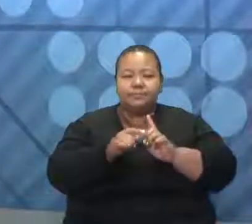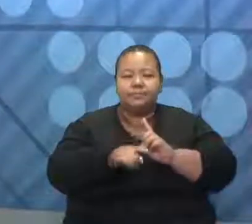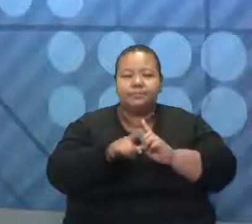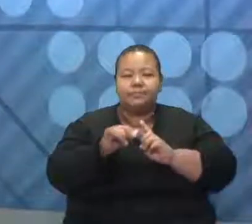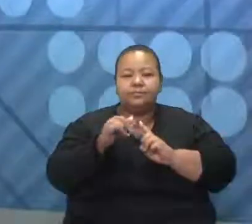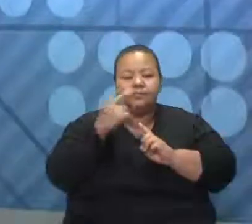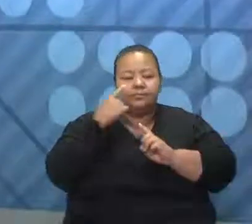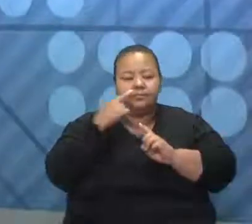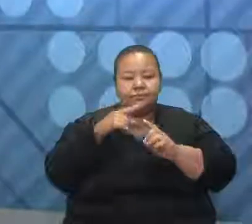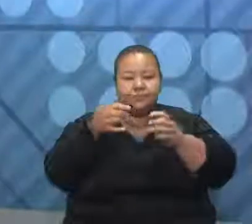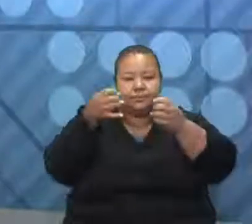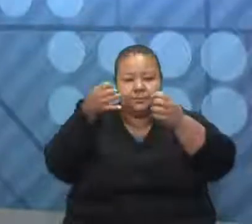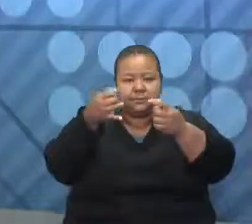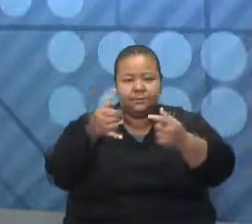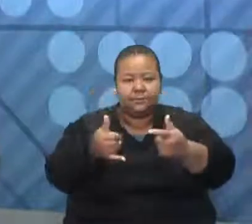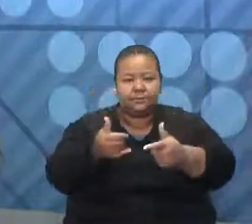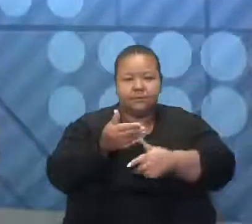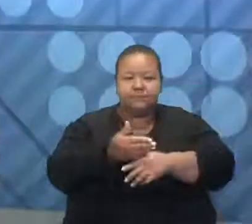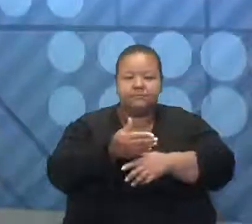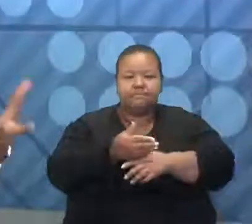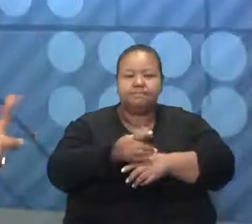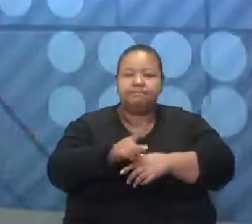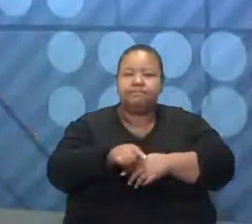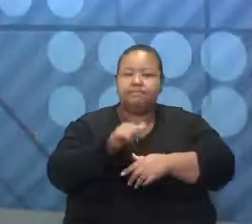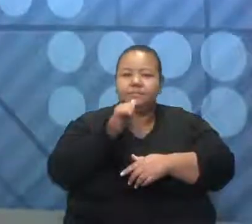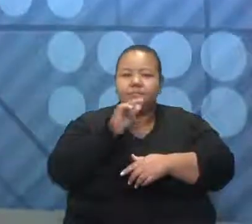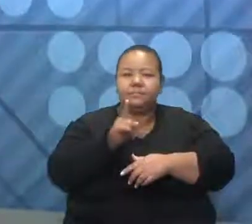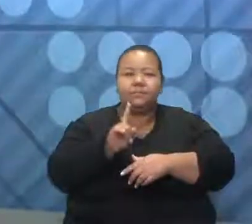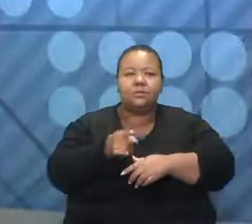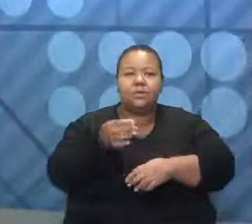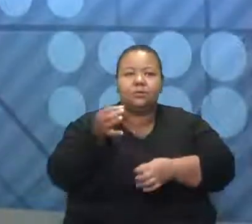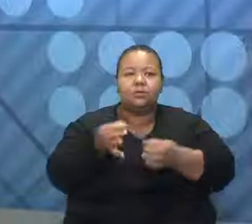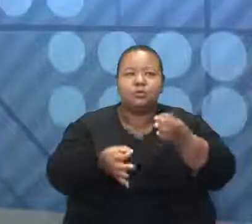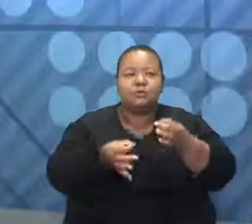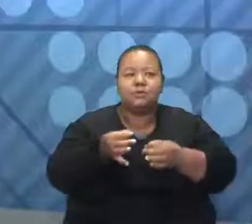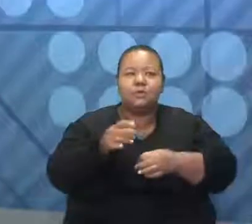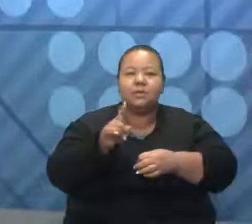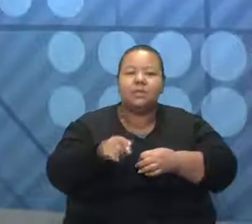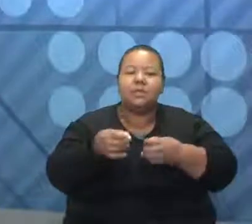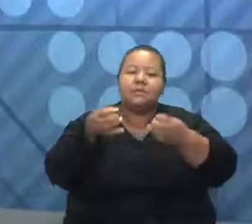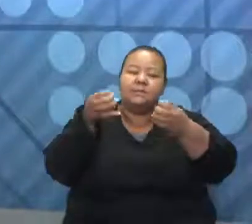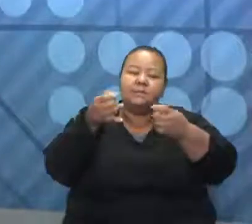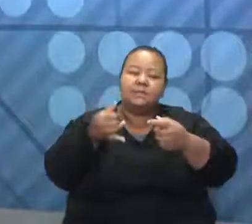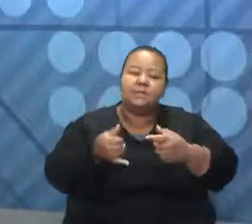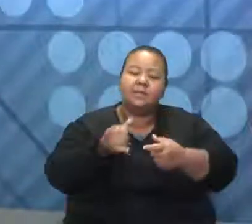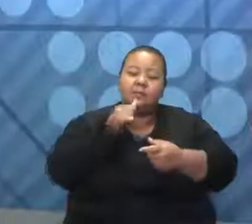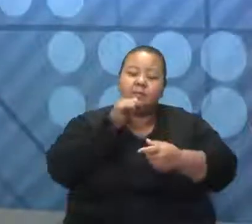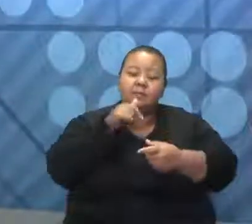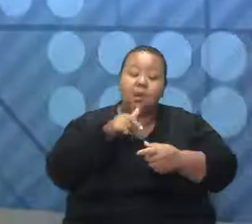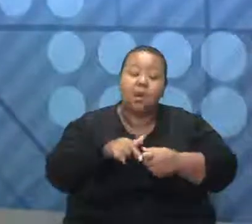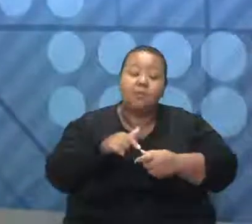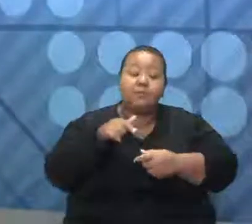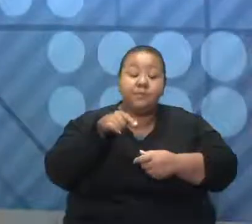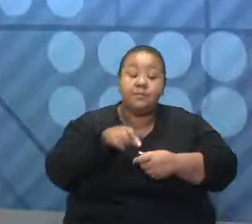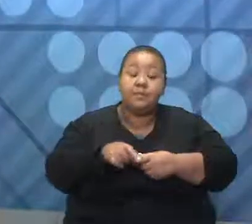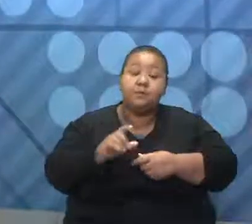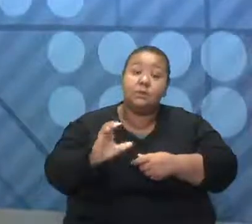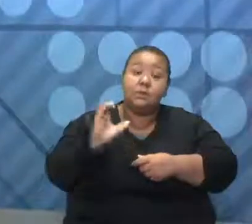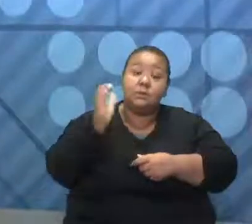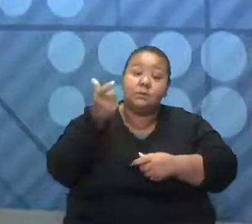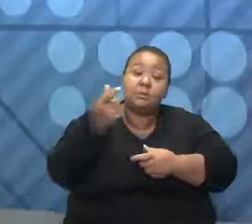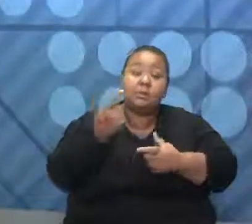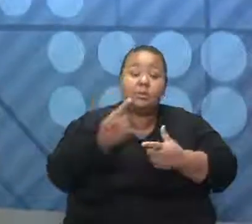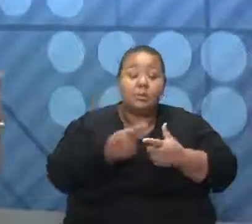vou explicar. E não é justificar, é explicar mesmo. Olha, isso aconteceu, daí você está dando uma